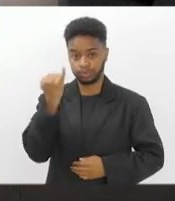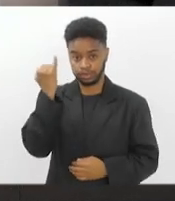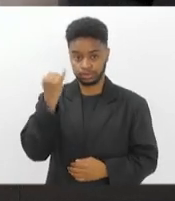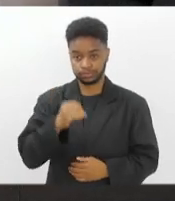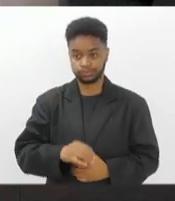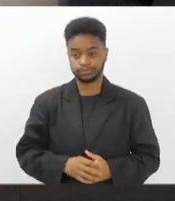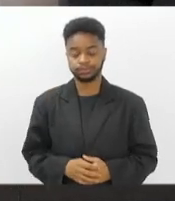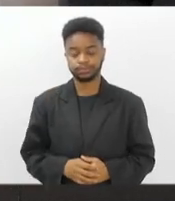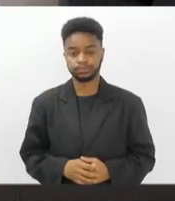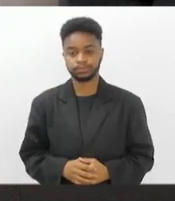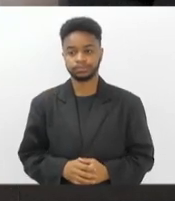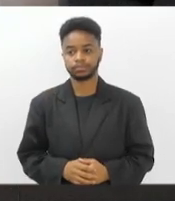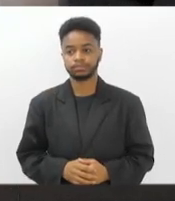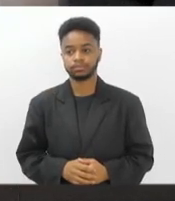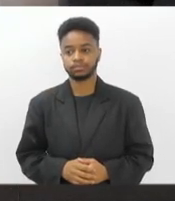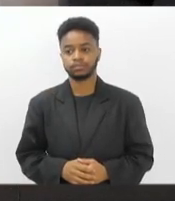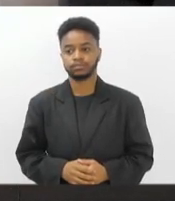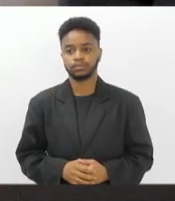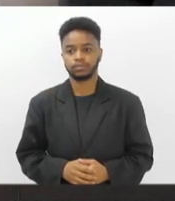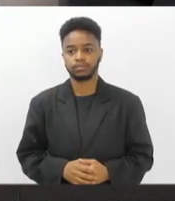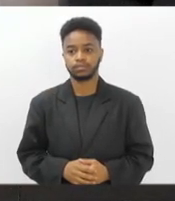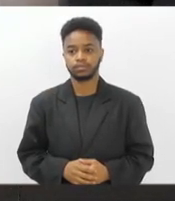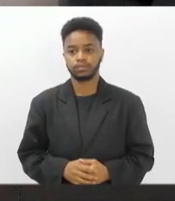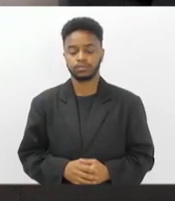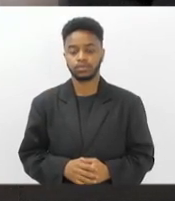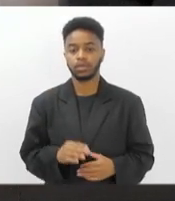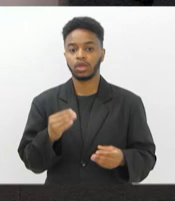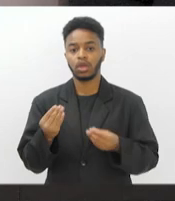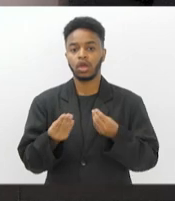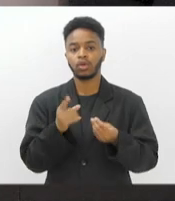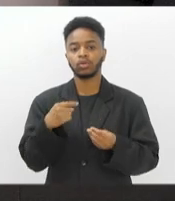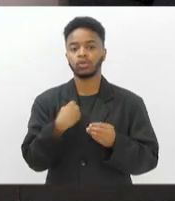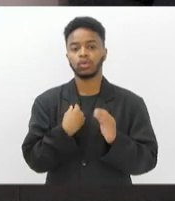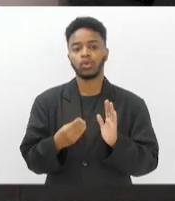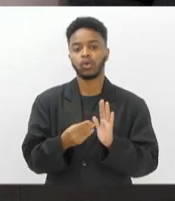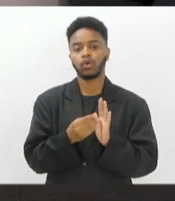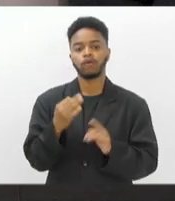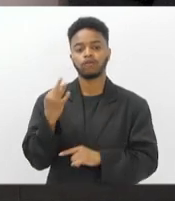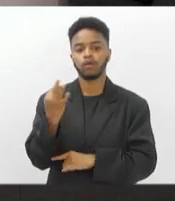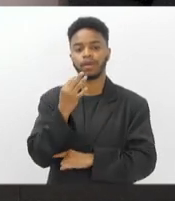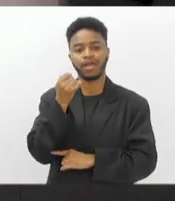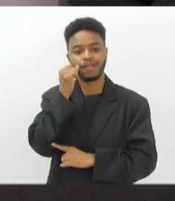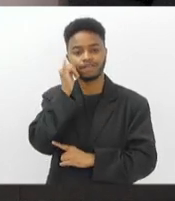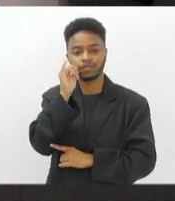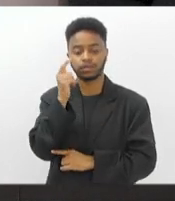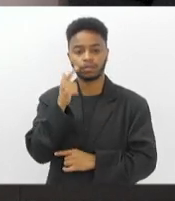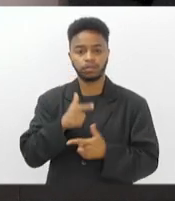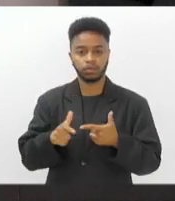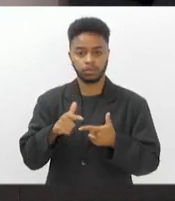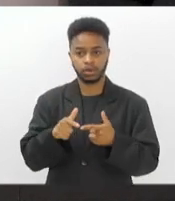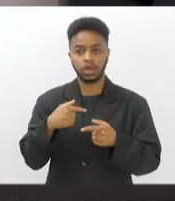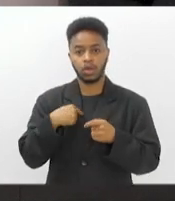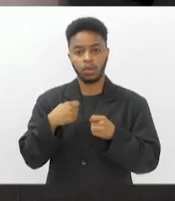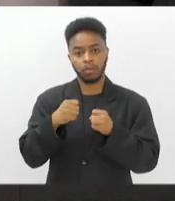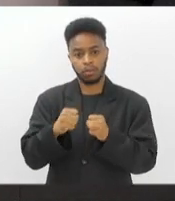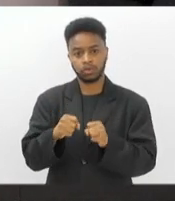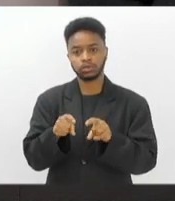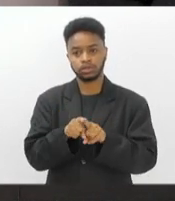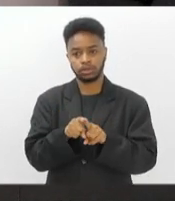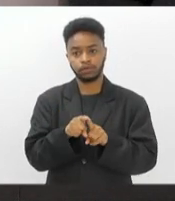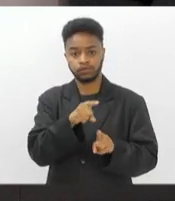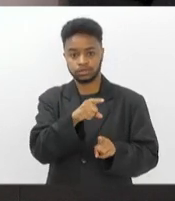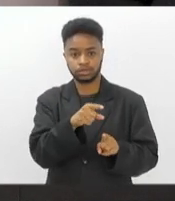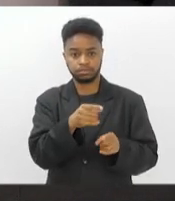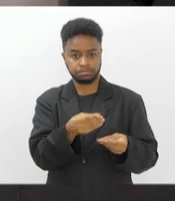se eh pra gente formalizar e não tem nenhum problema também eu posso receber por Ofício também as